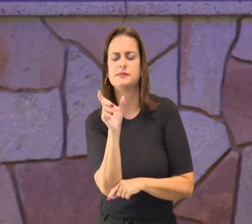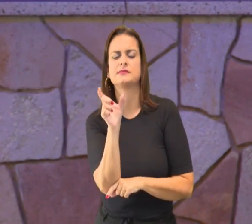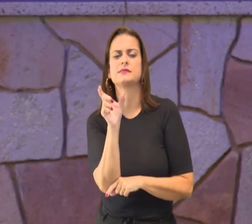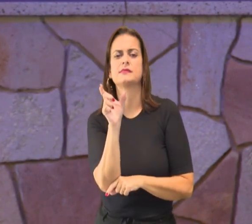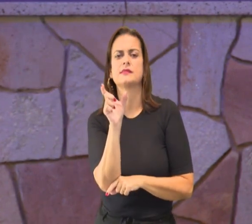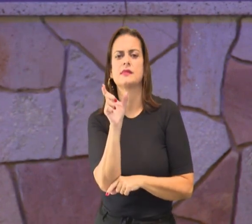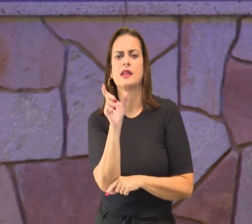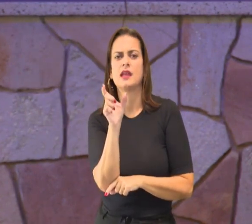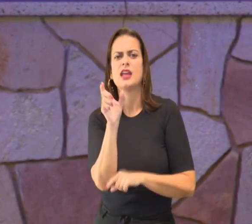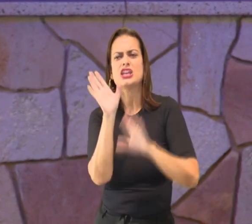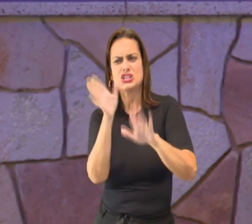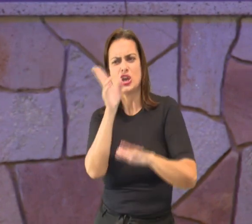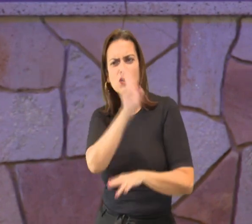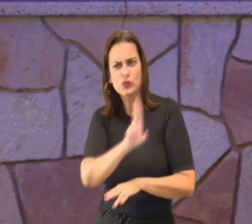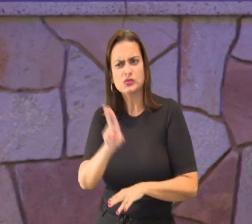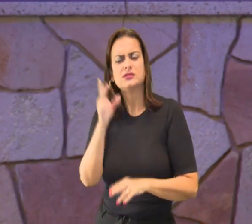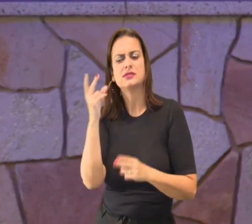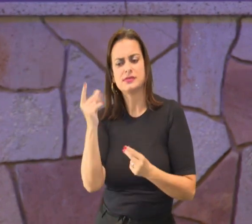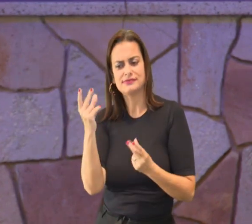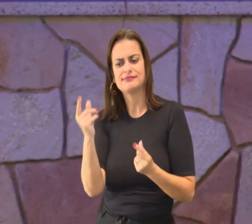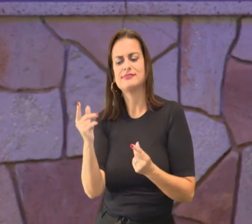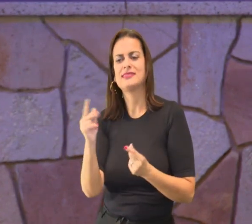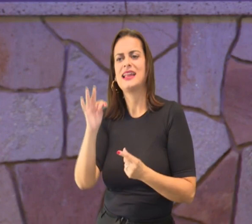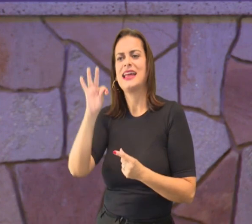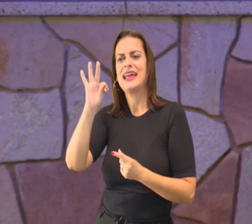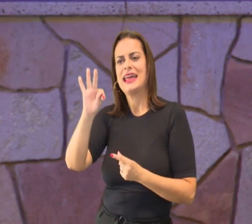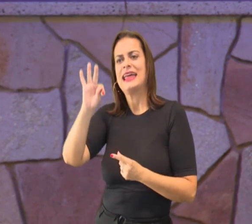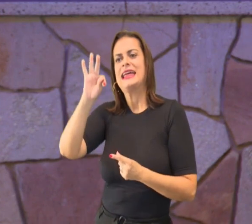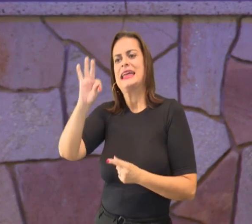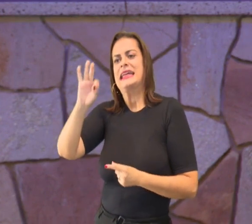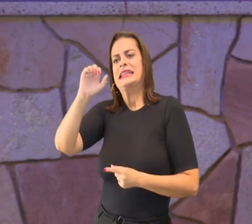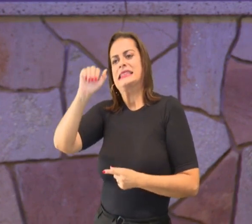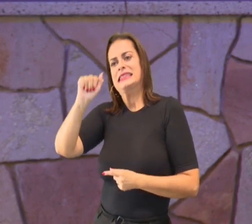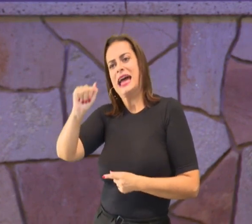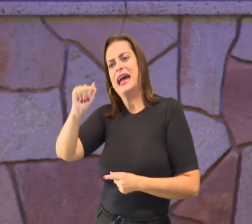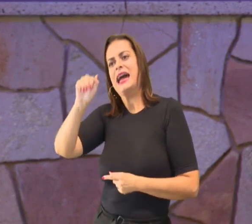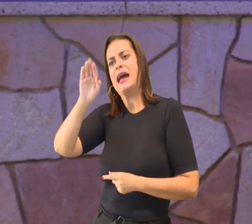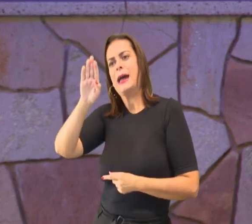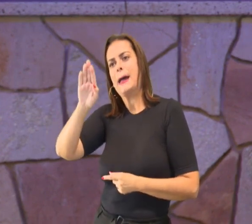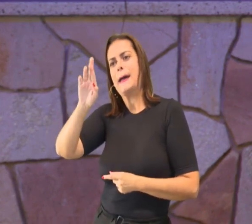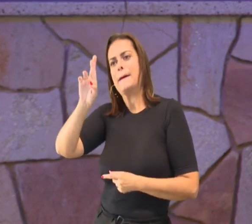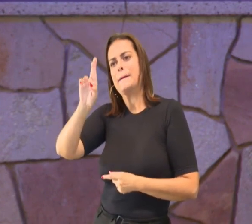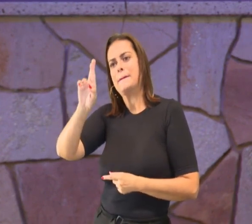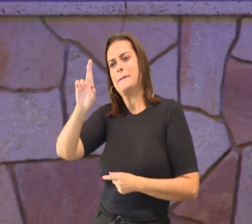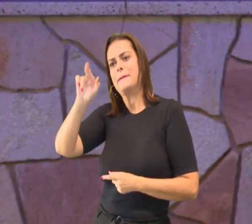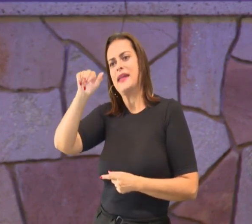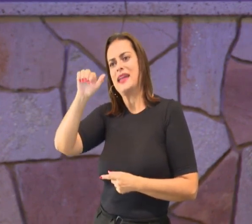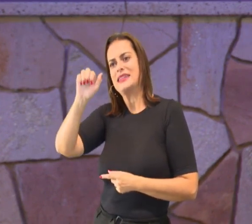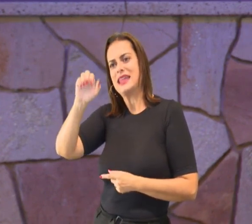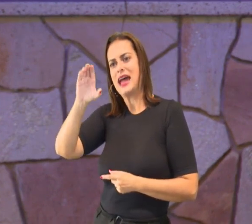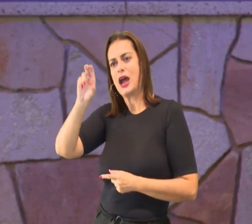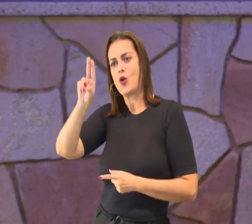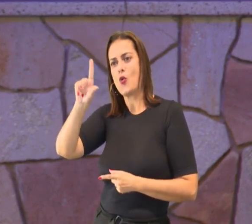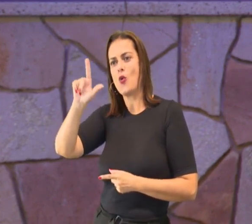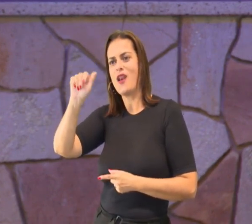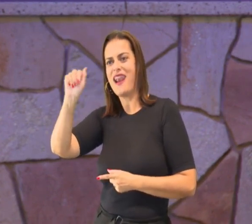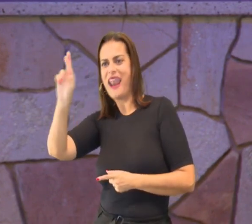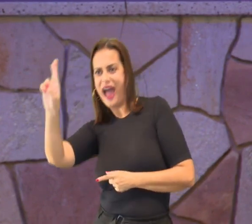que utilizada ultimamente, tabernacular conosco. Ele quer habitar